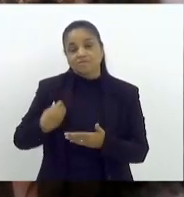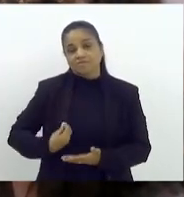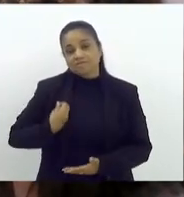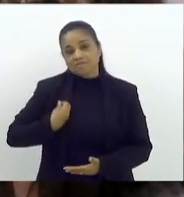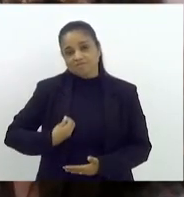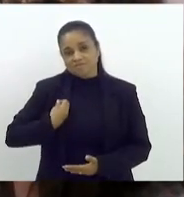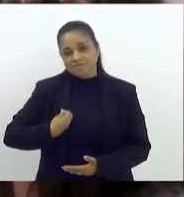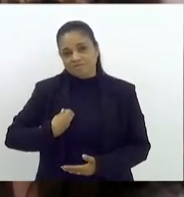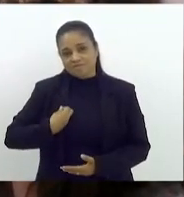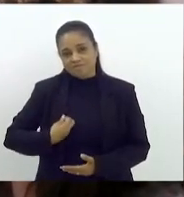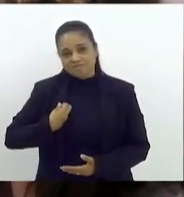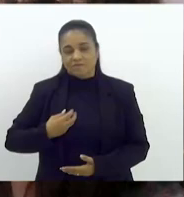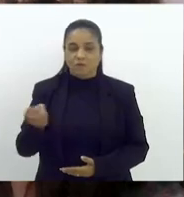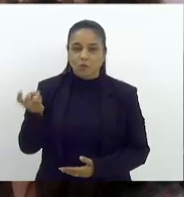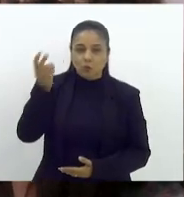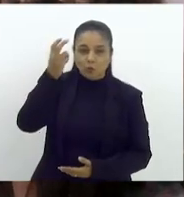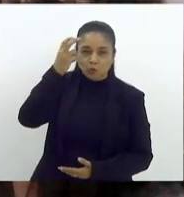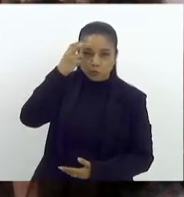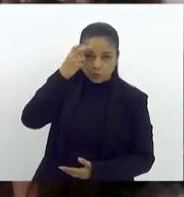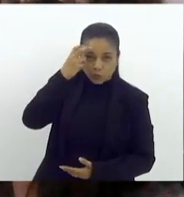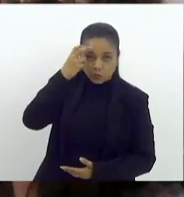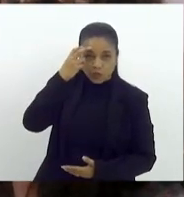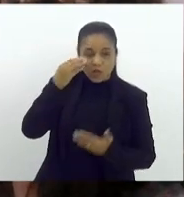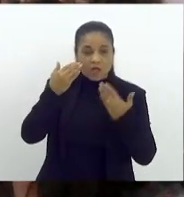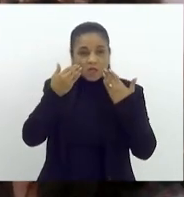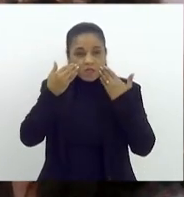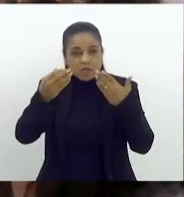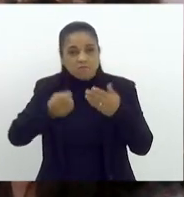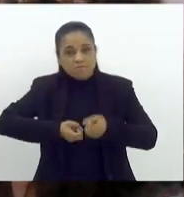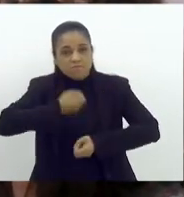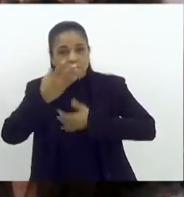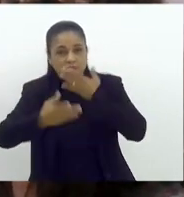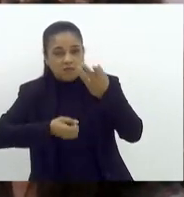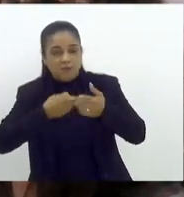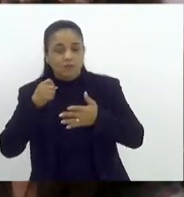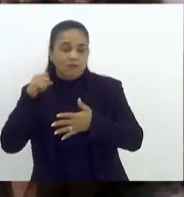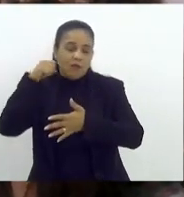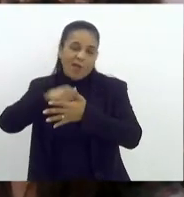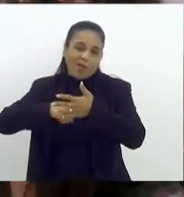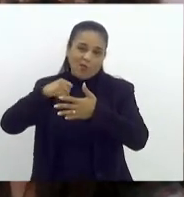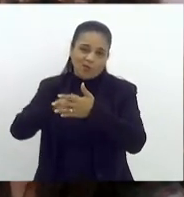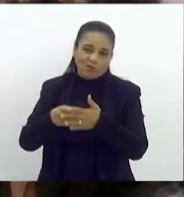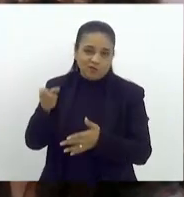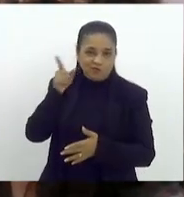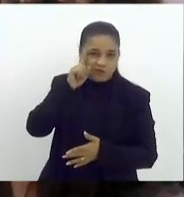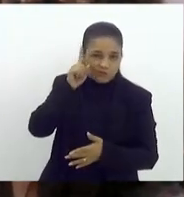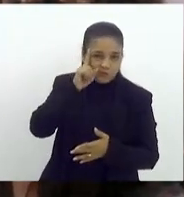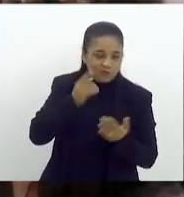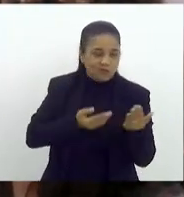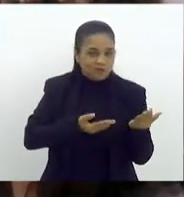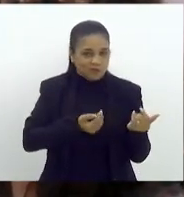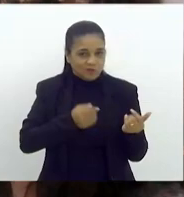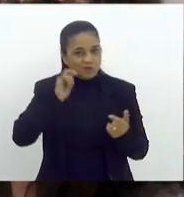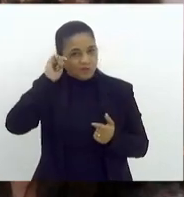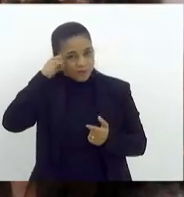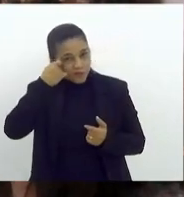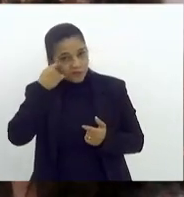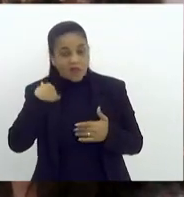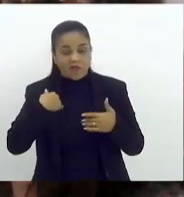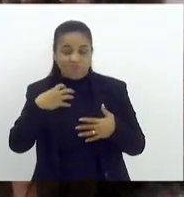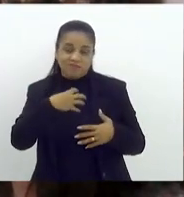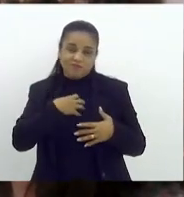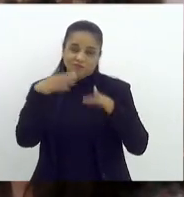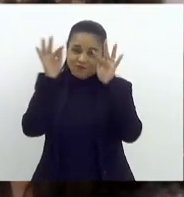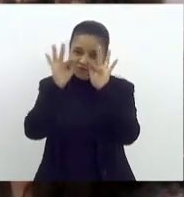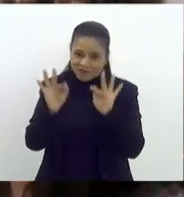existir enquanto cultura enquanto expressão da luta cotidiana da Nossa Juventude preta é por isso que eu fico feliz